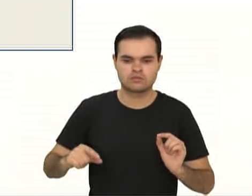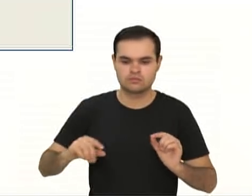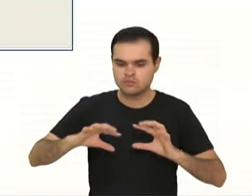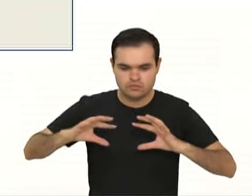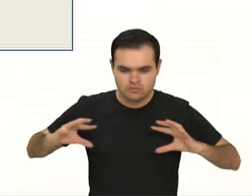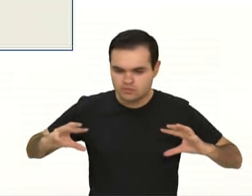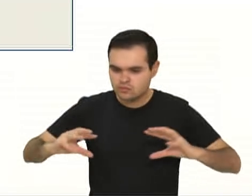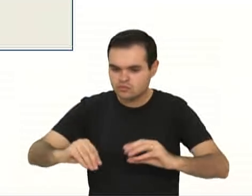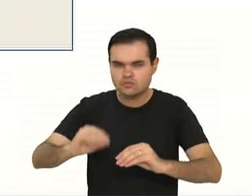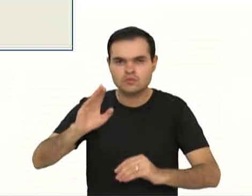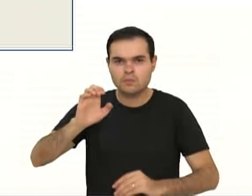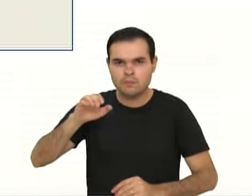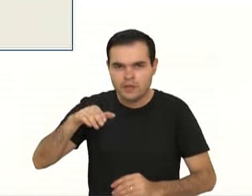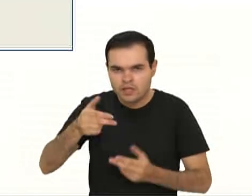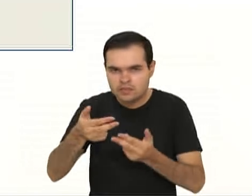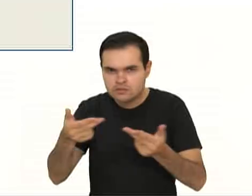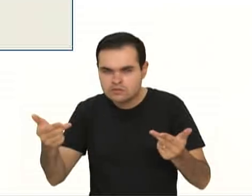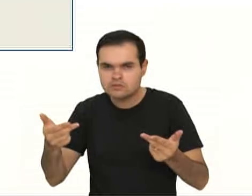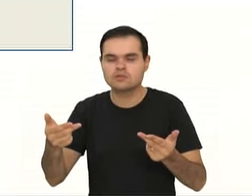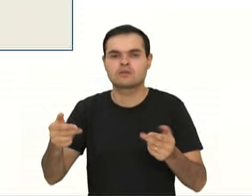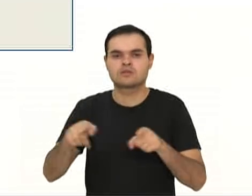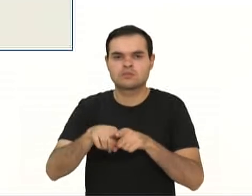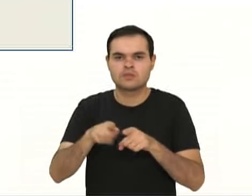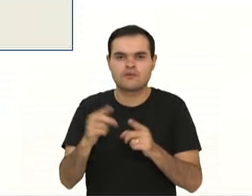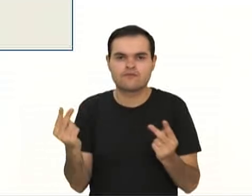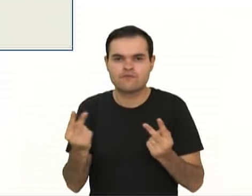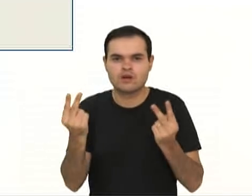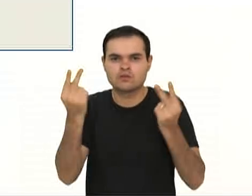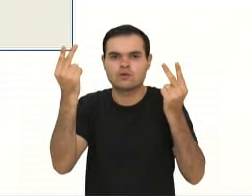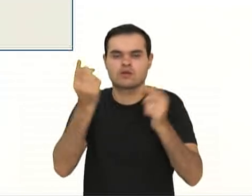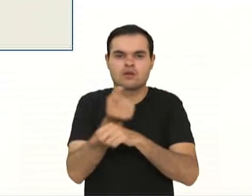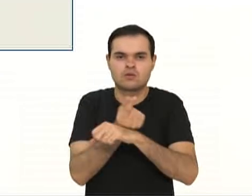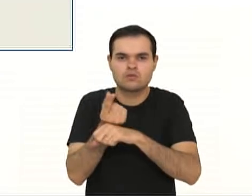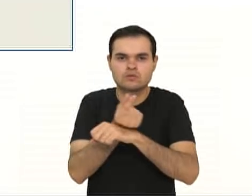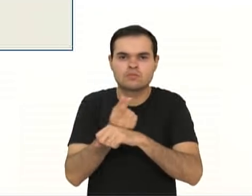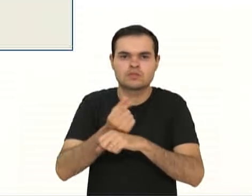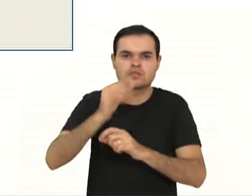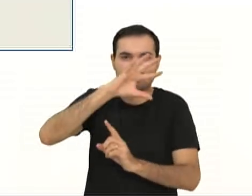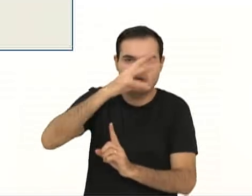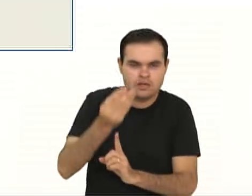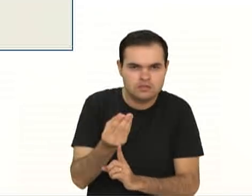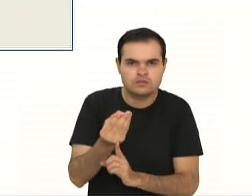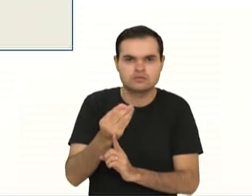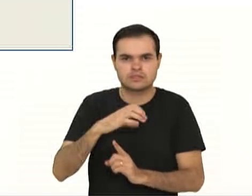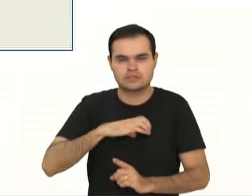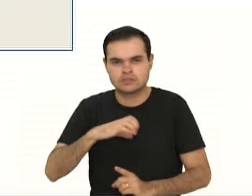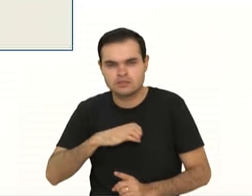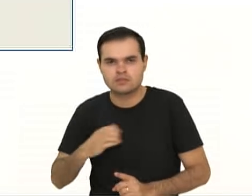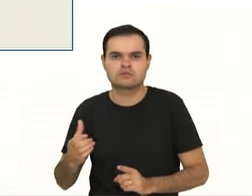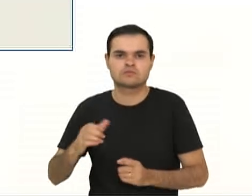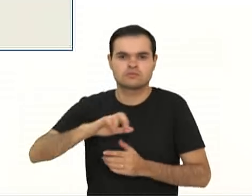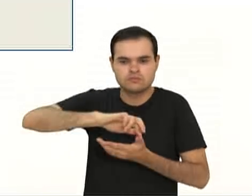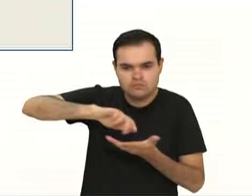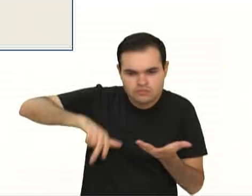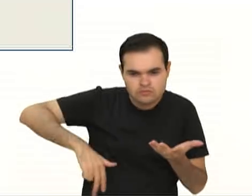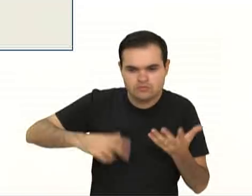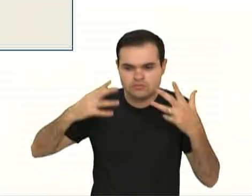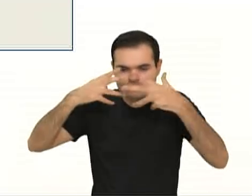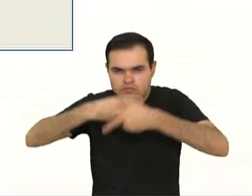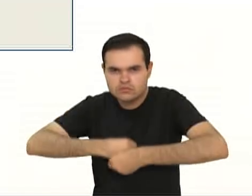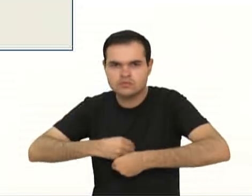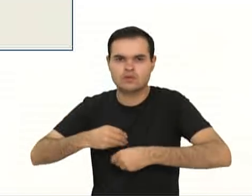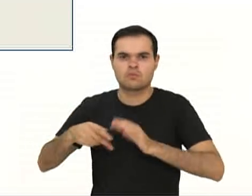e direitos de valor econômico, artístico, estético, histórico ou turístico, que pertence ao